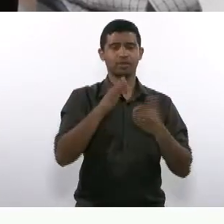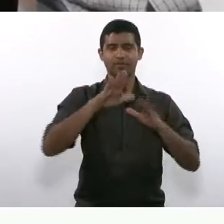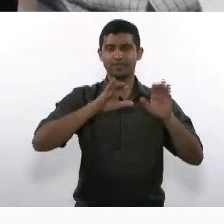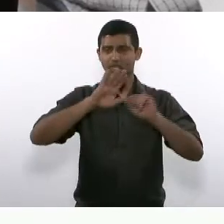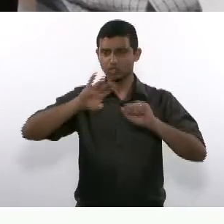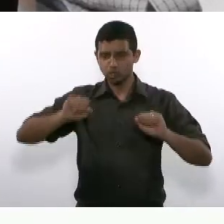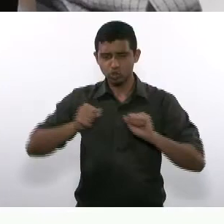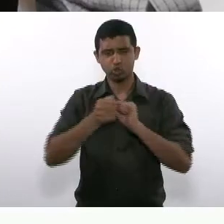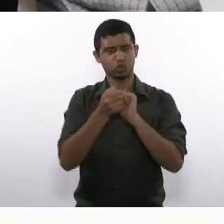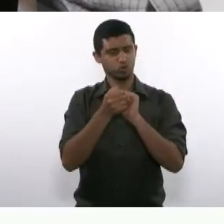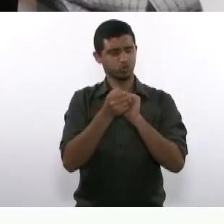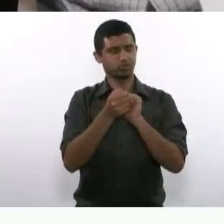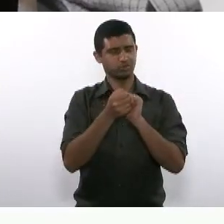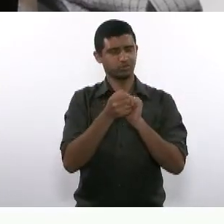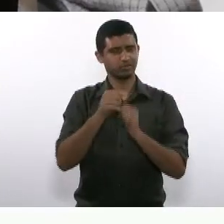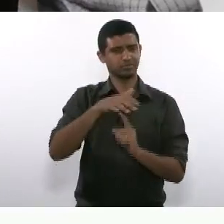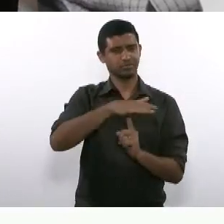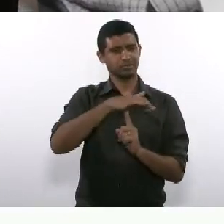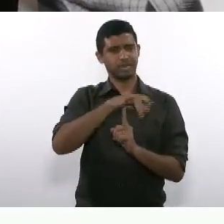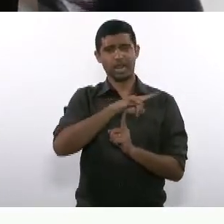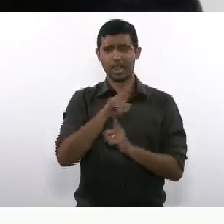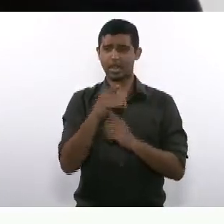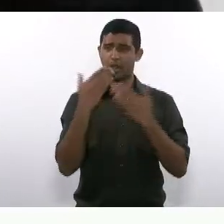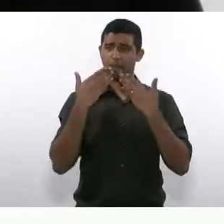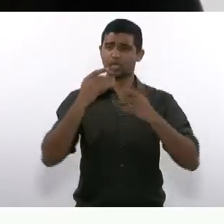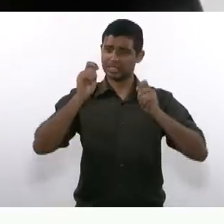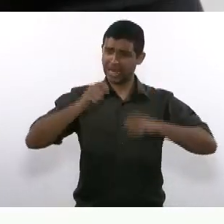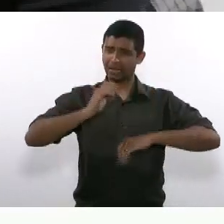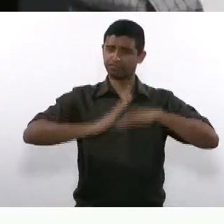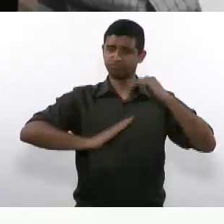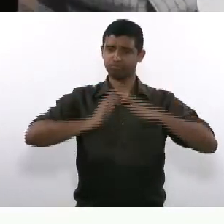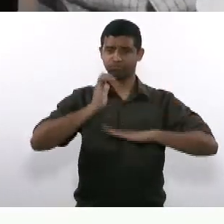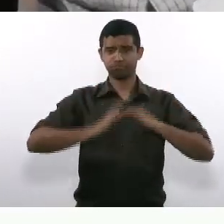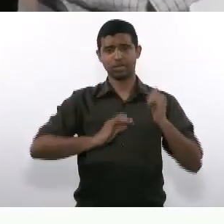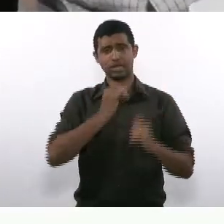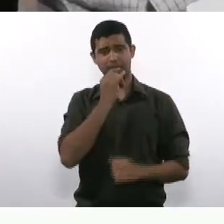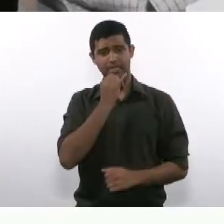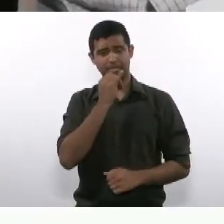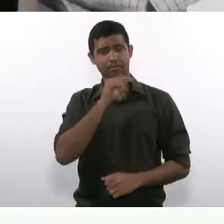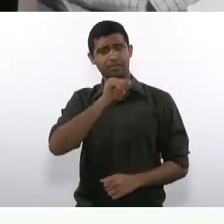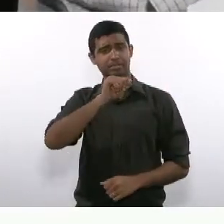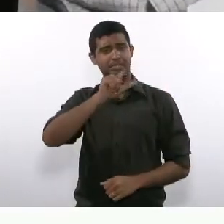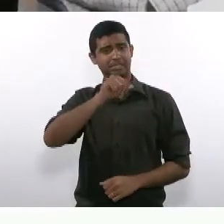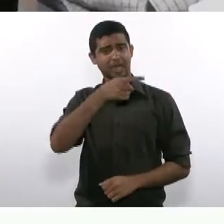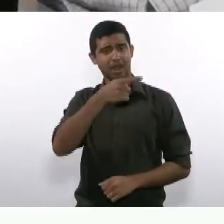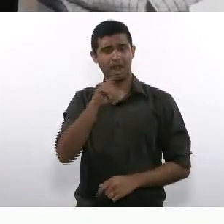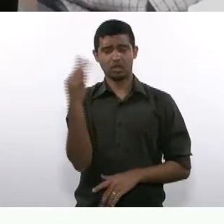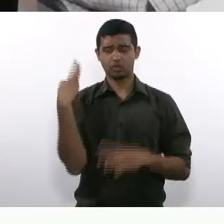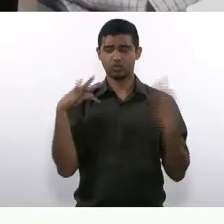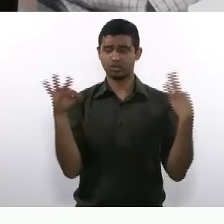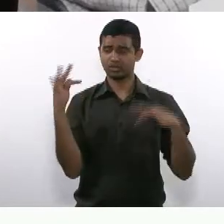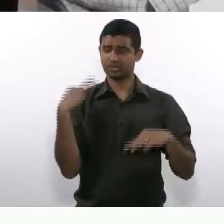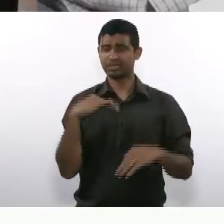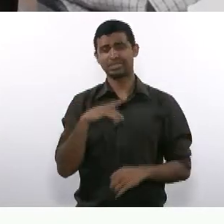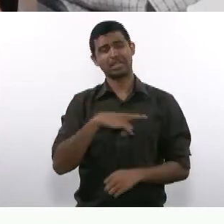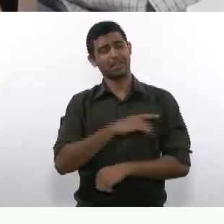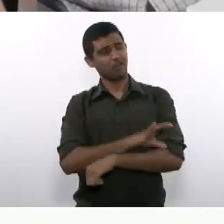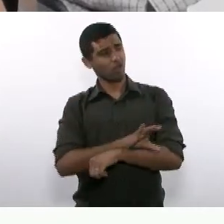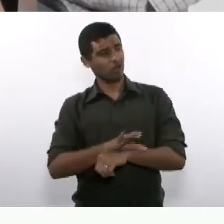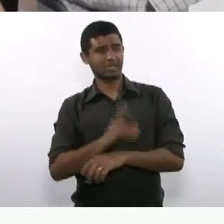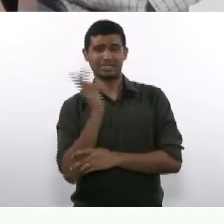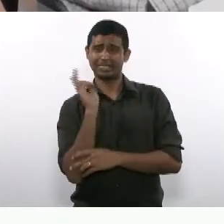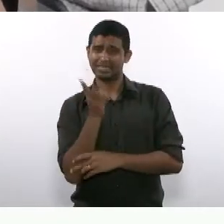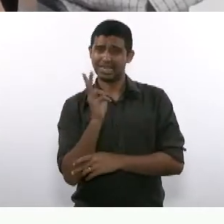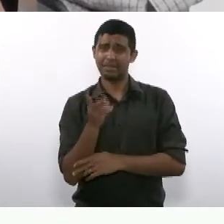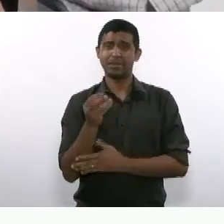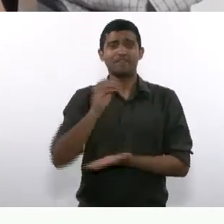para eles mostrarem o seu potencial. No Salão do Turismo, essas manifestações culturais estiveram presentes o tempo todo. Faltou agenda,